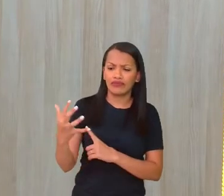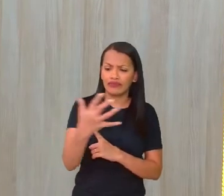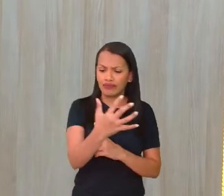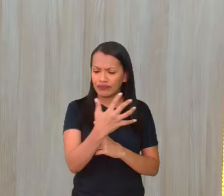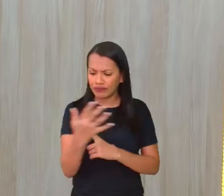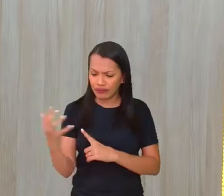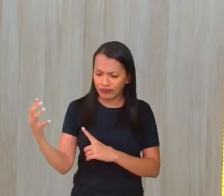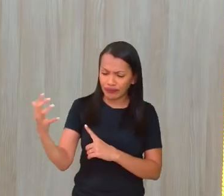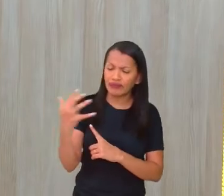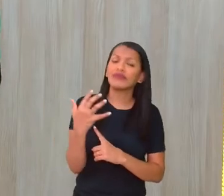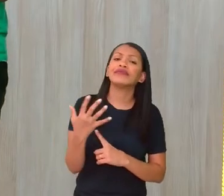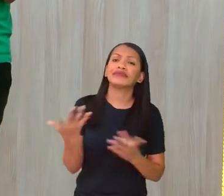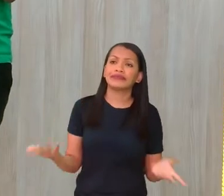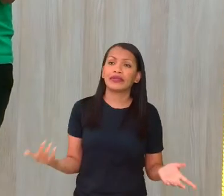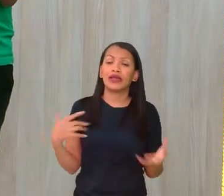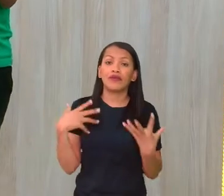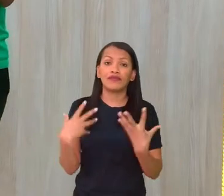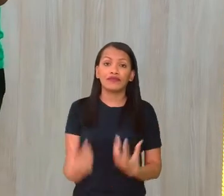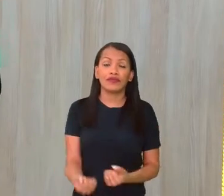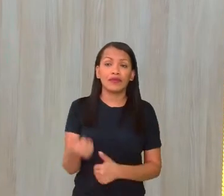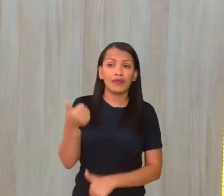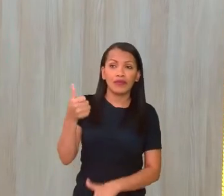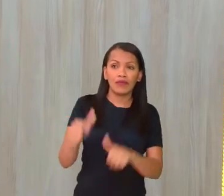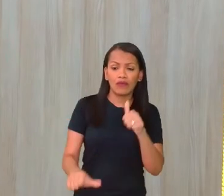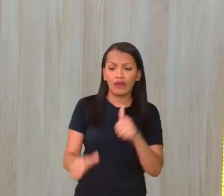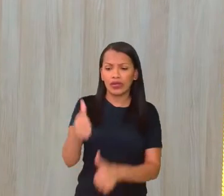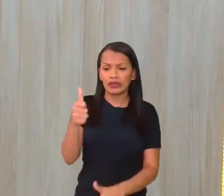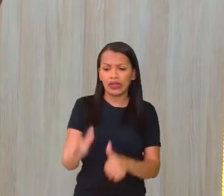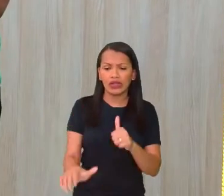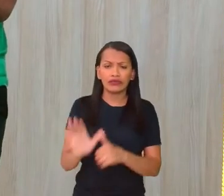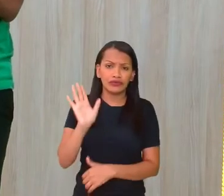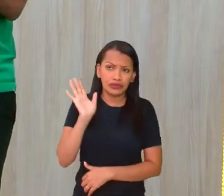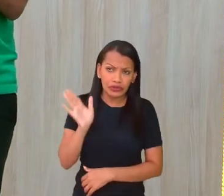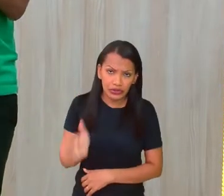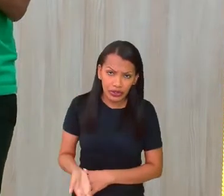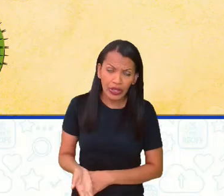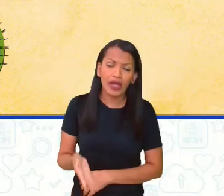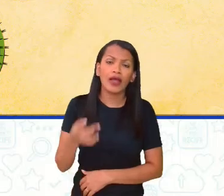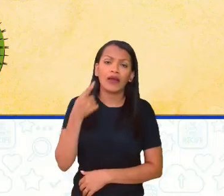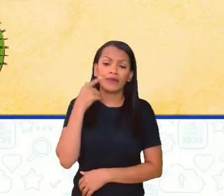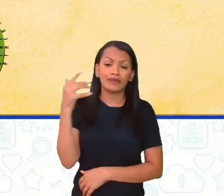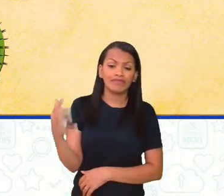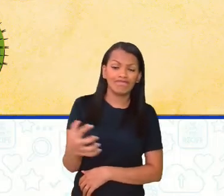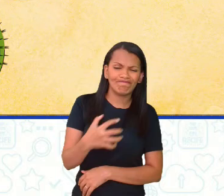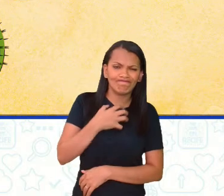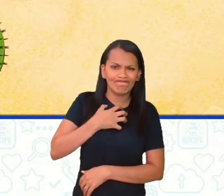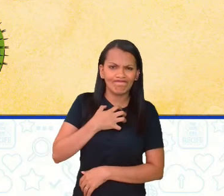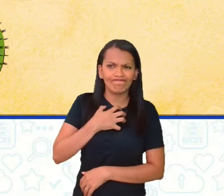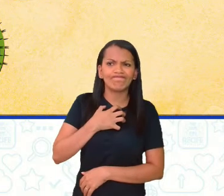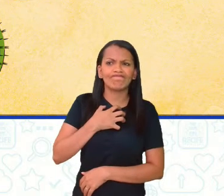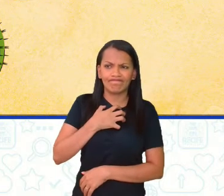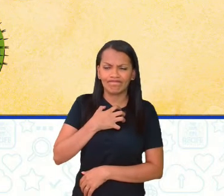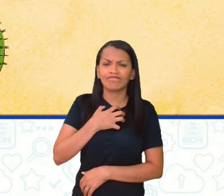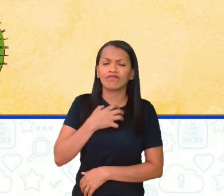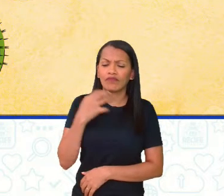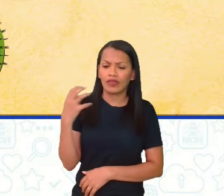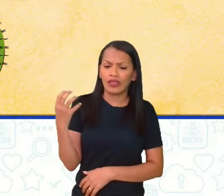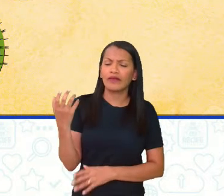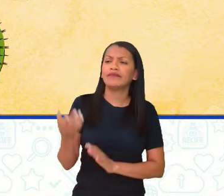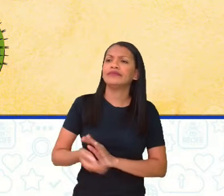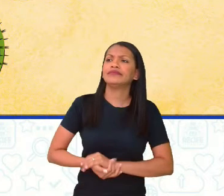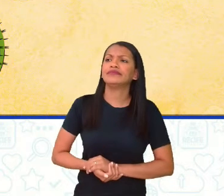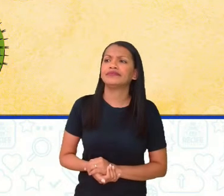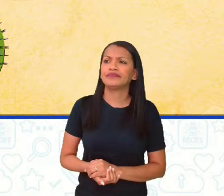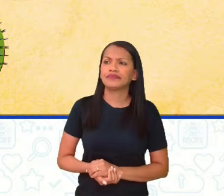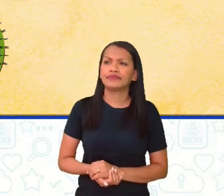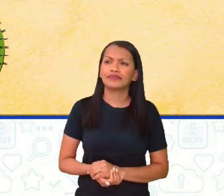alísios e tal. E aí, vamos analisar aqui já diretamente, né, os impactos nessa região Nordeste. Então, ó,